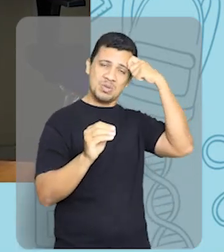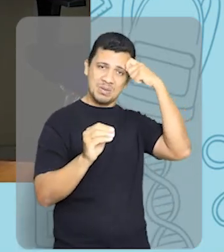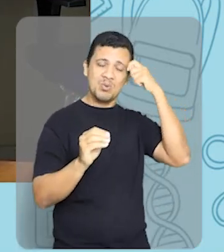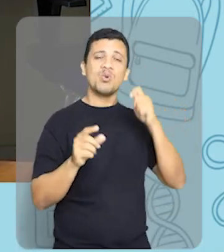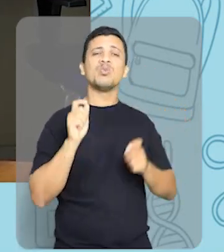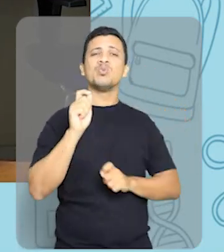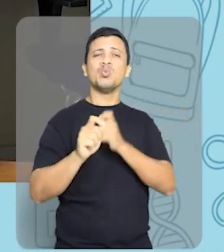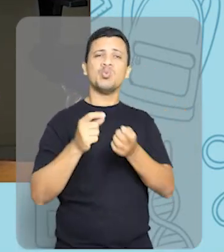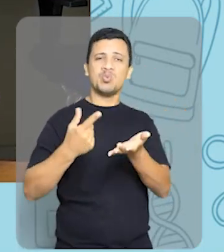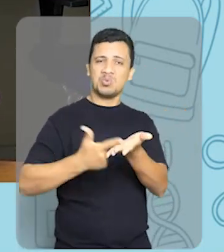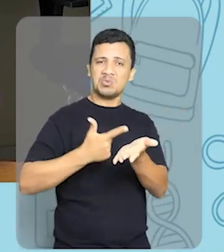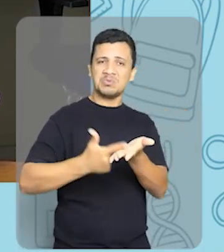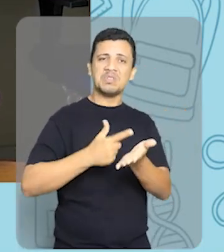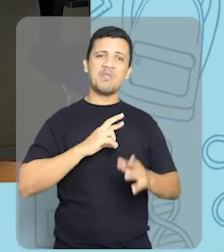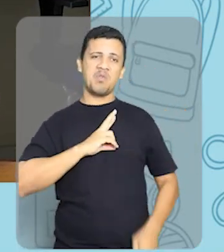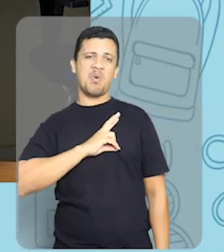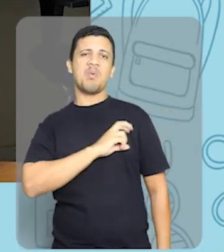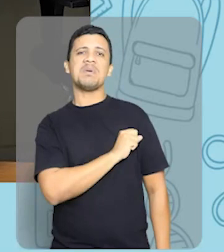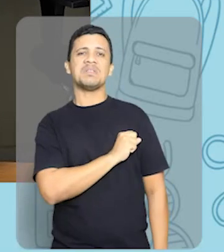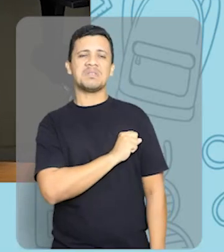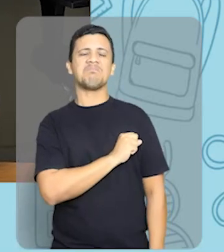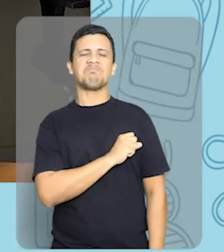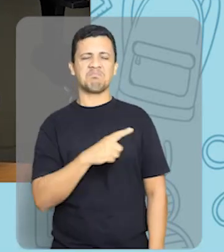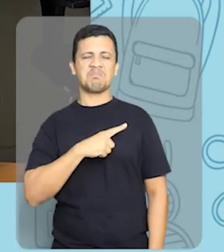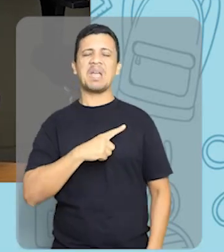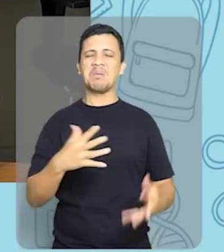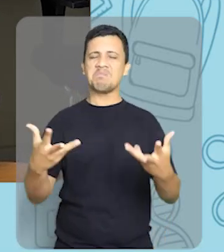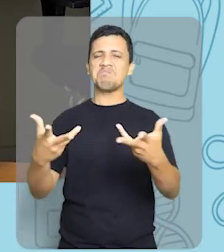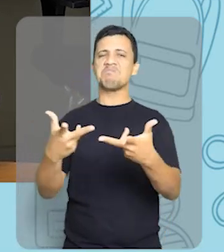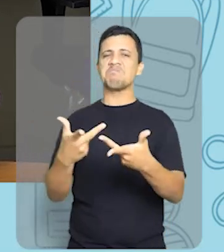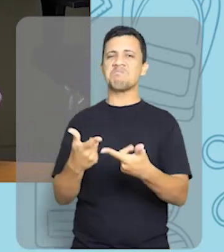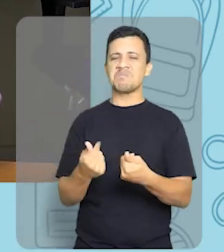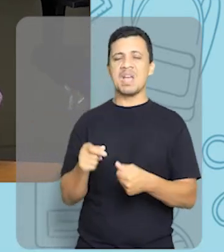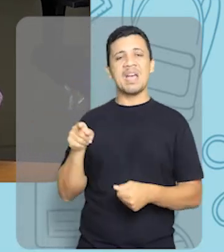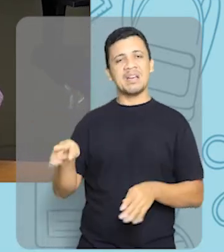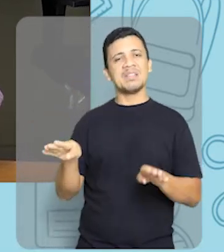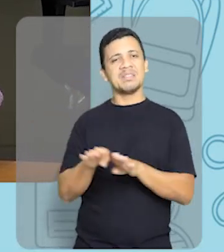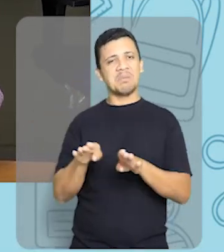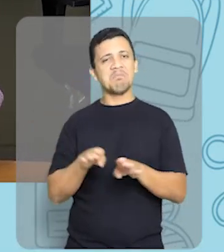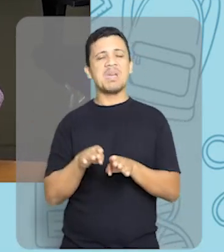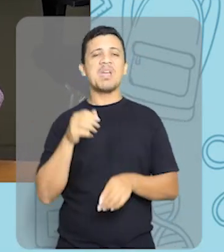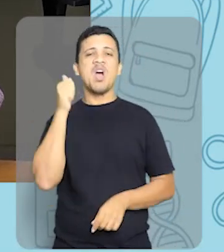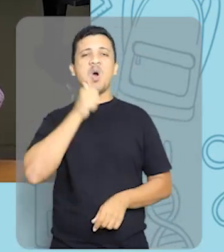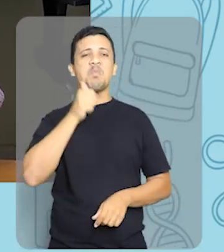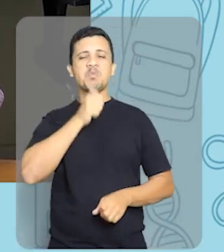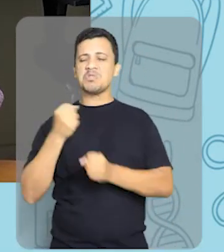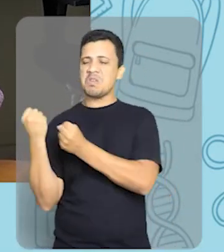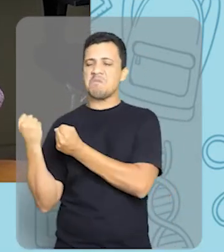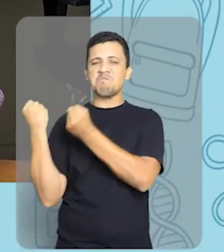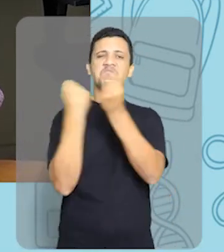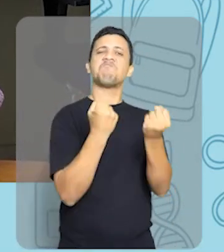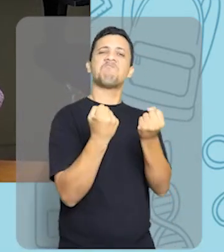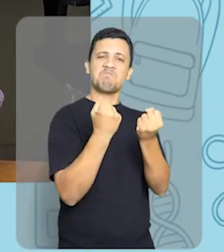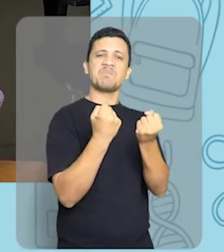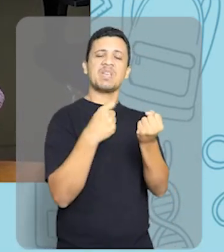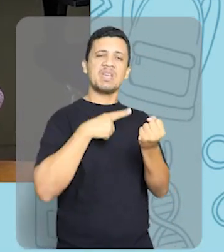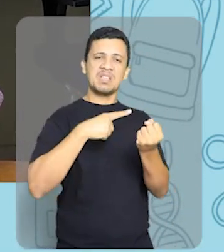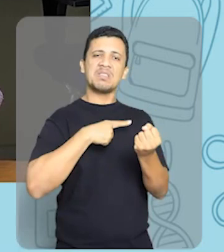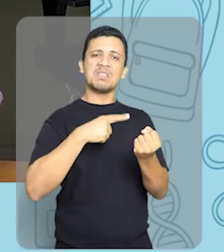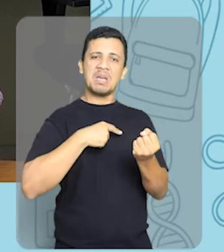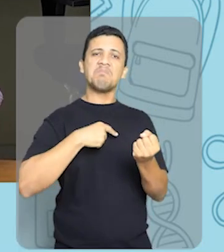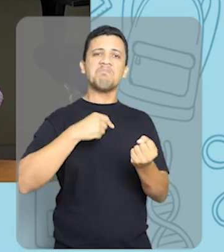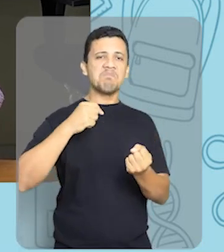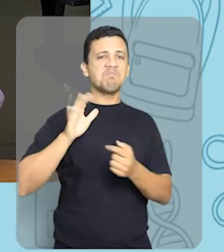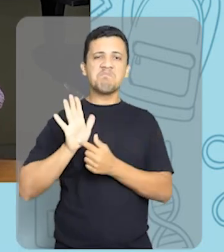uma singularidade. Então ela é também uma feminista, né, porque ela dá um destaque para as